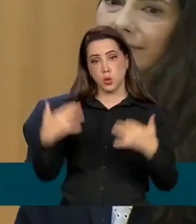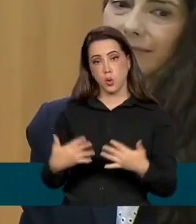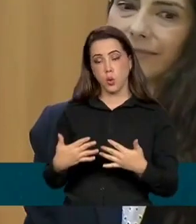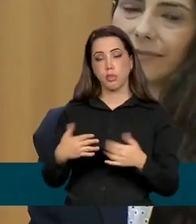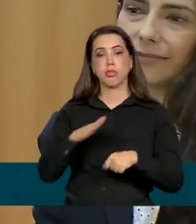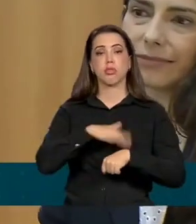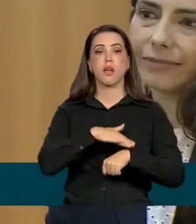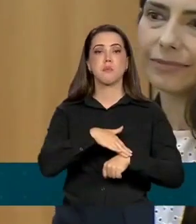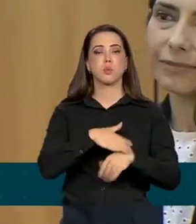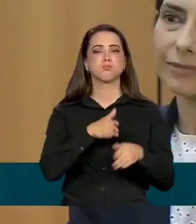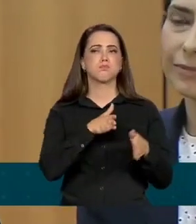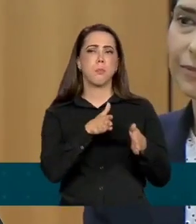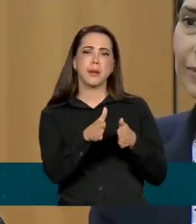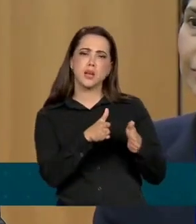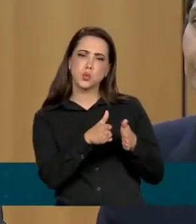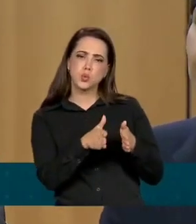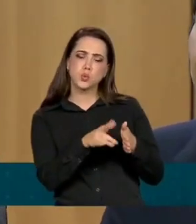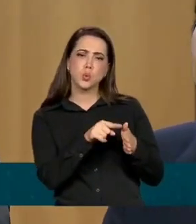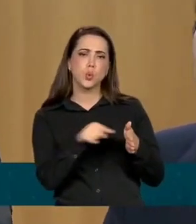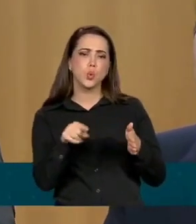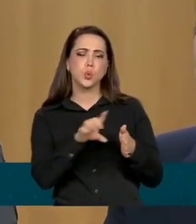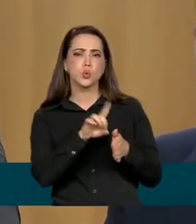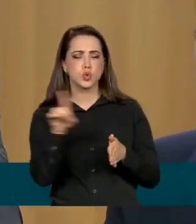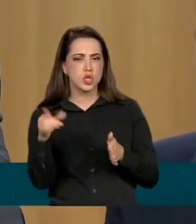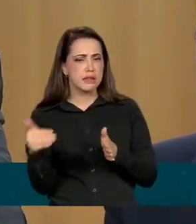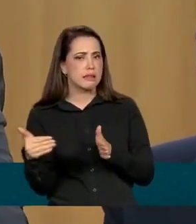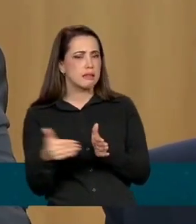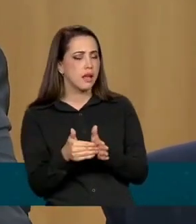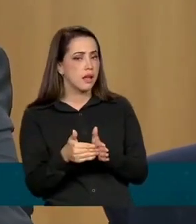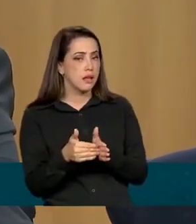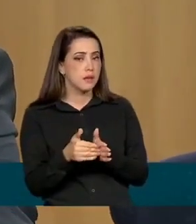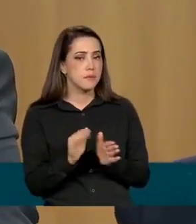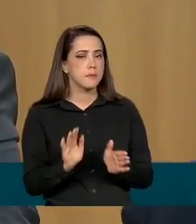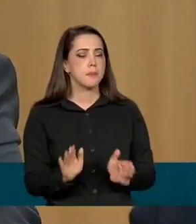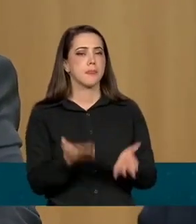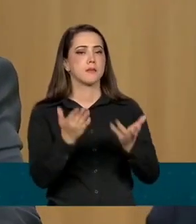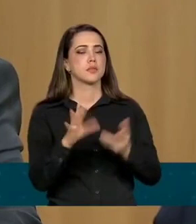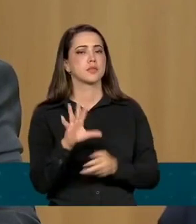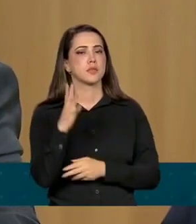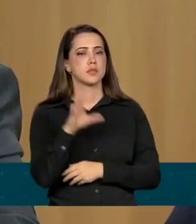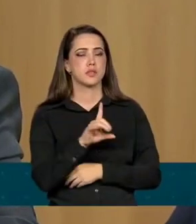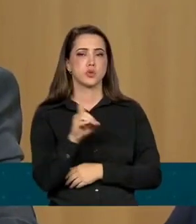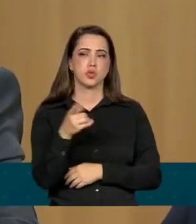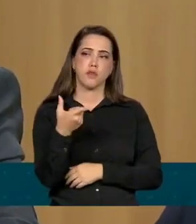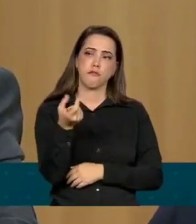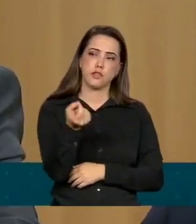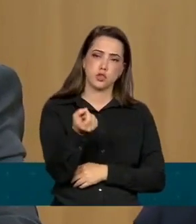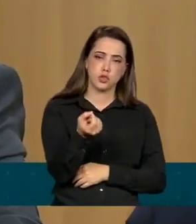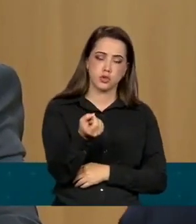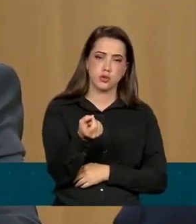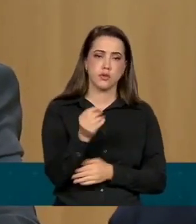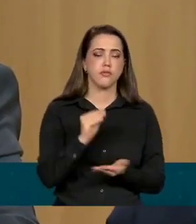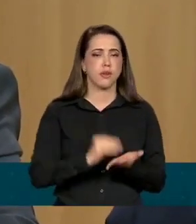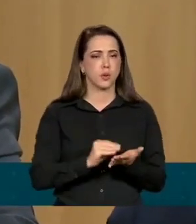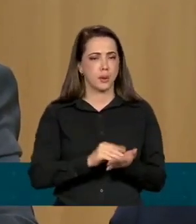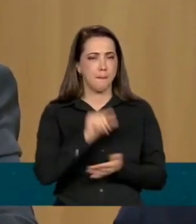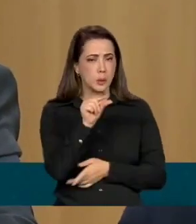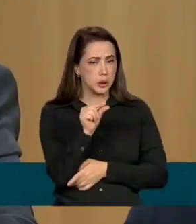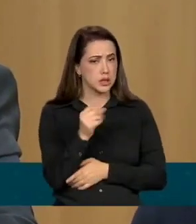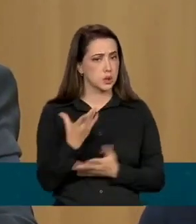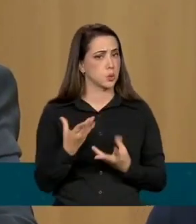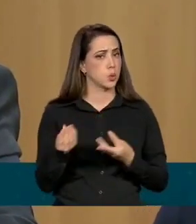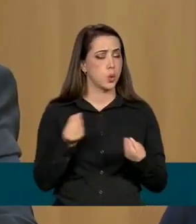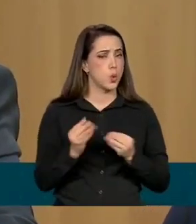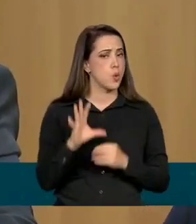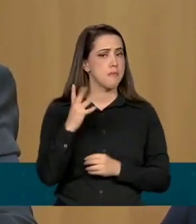prazo e a data limite aí que está promovendo tudo isso é o dia 20, falta pouco. Como é